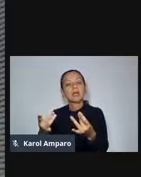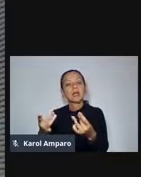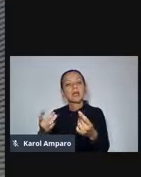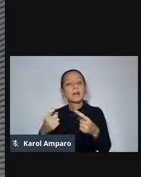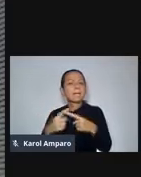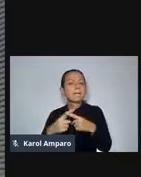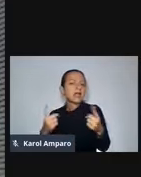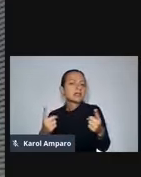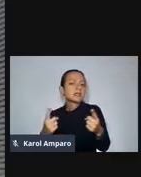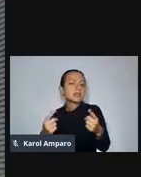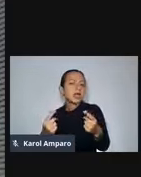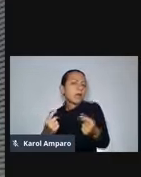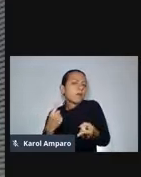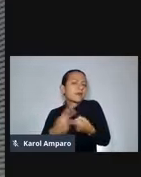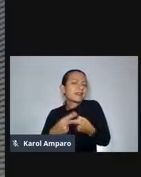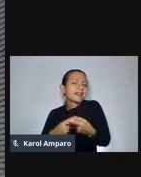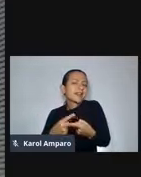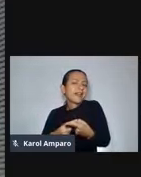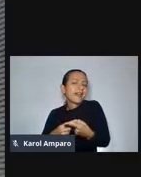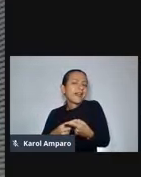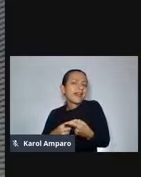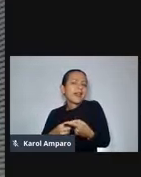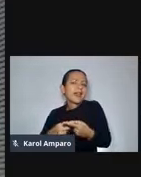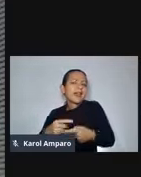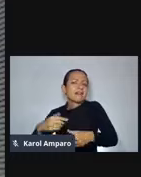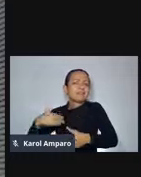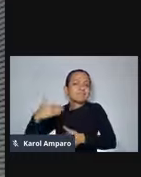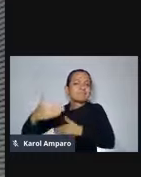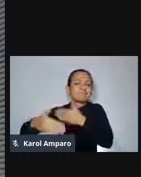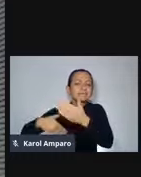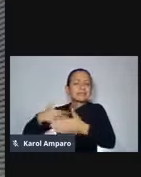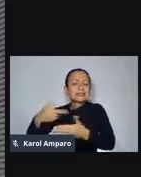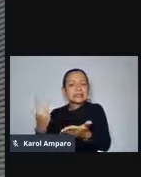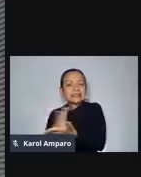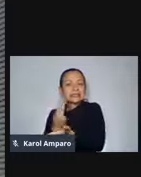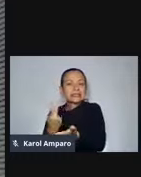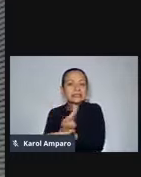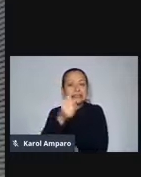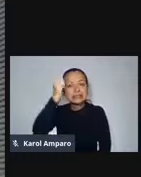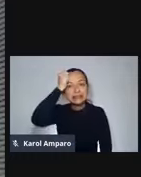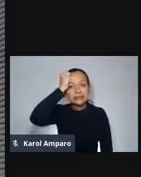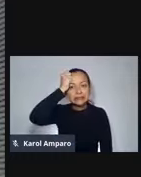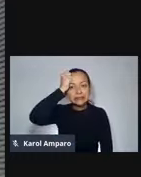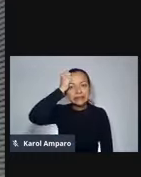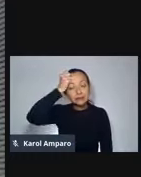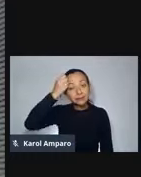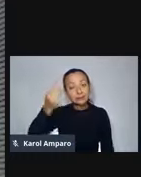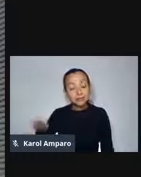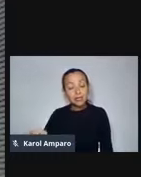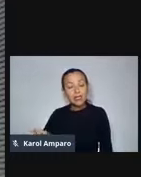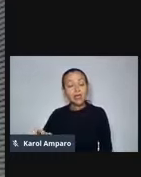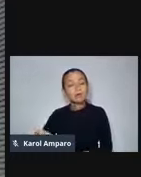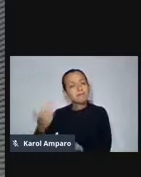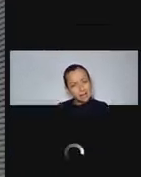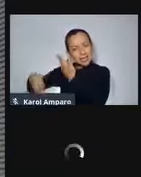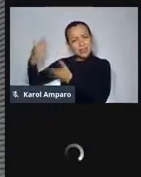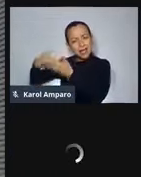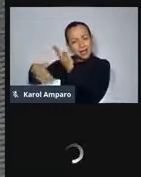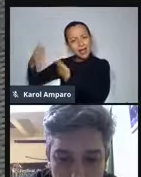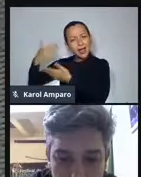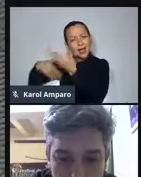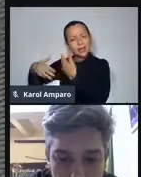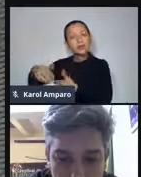fez essa coisa errada? E isso vem lá dos tempos antigos, né? Da nossa África,